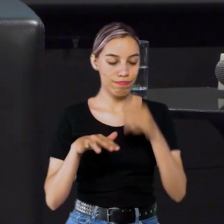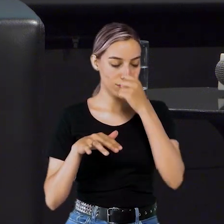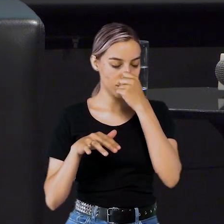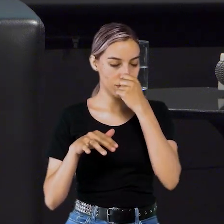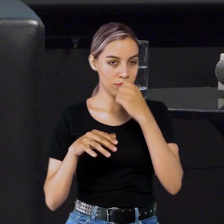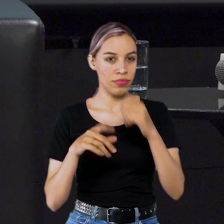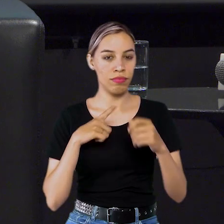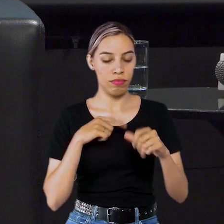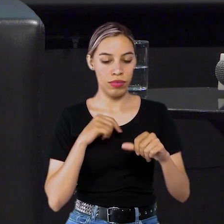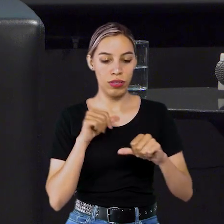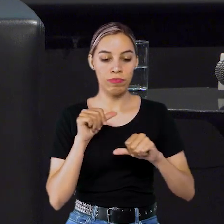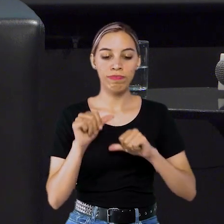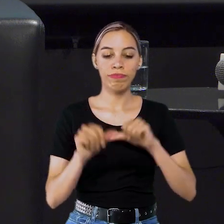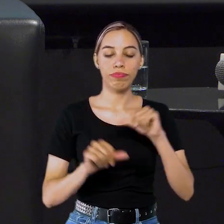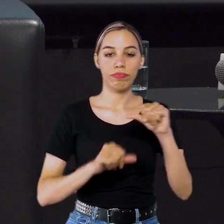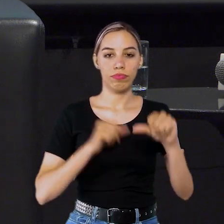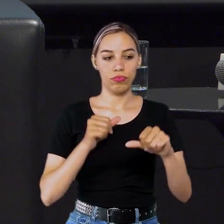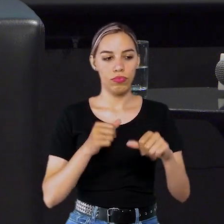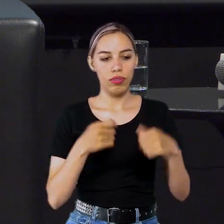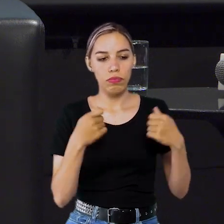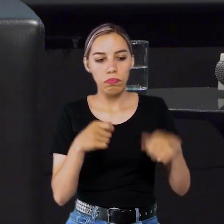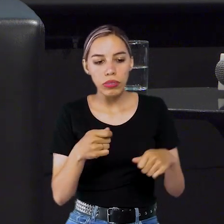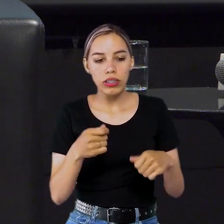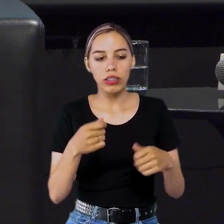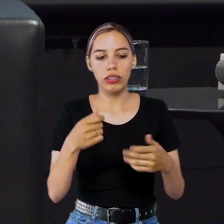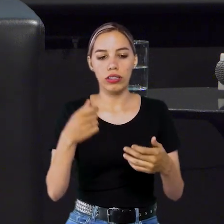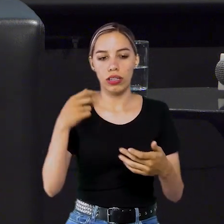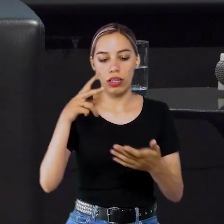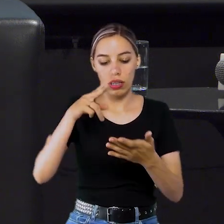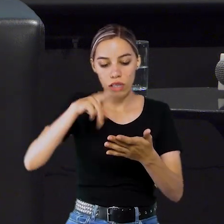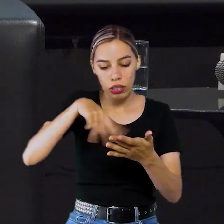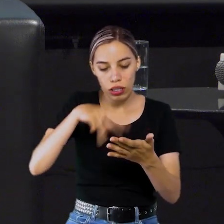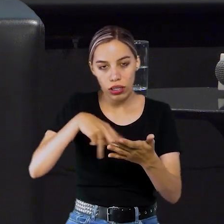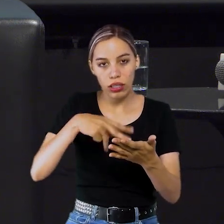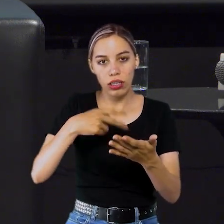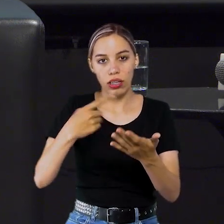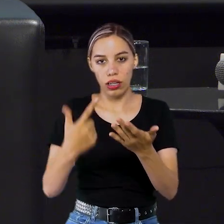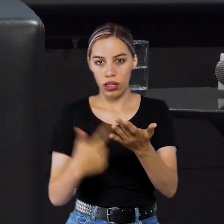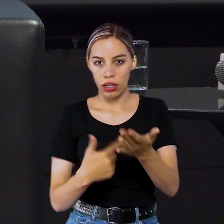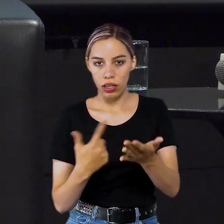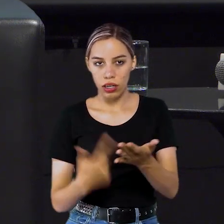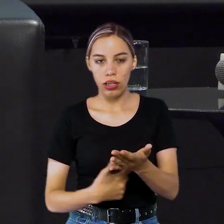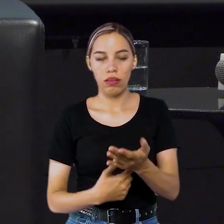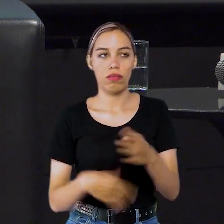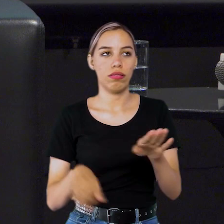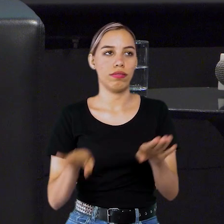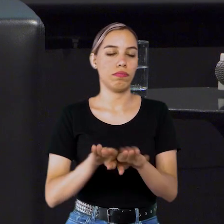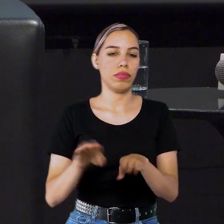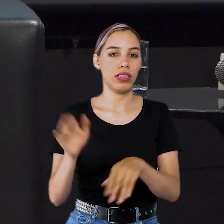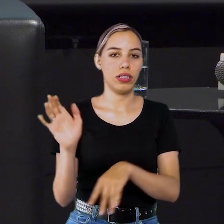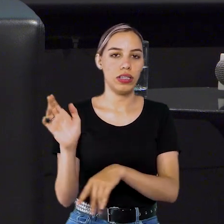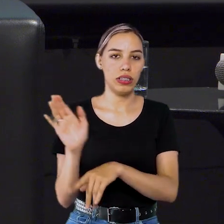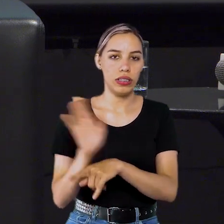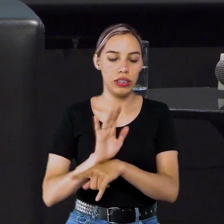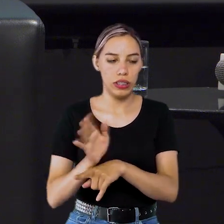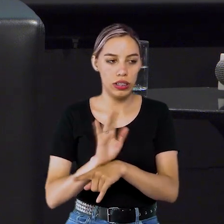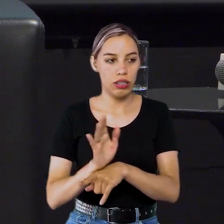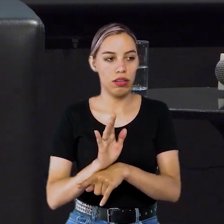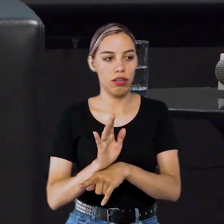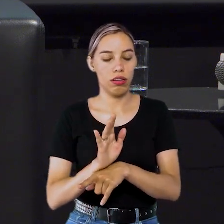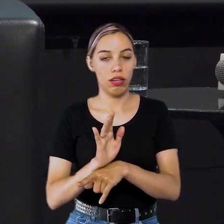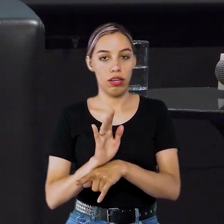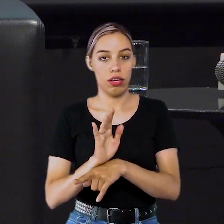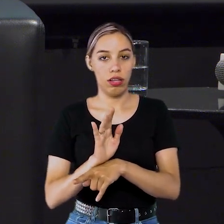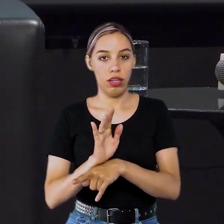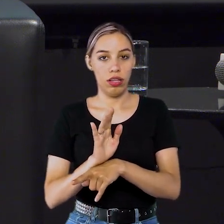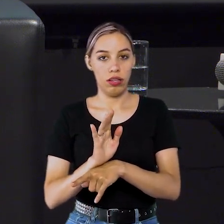início, das literaturas e do cinema indígena, que vem trazendo com próprios diretores, com próprios escritores e